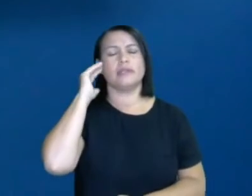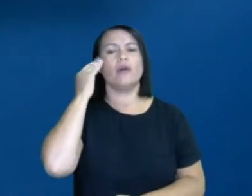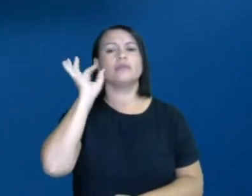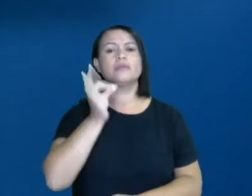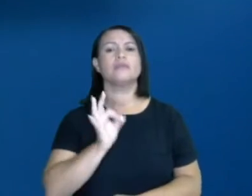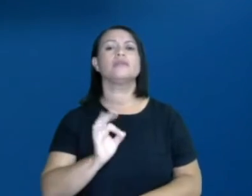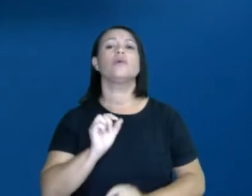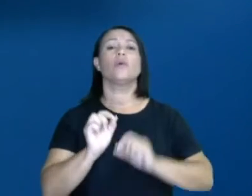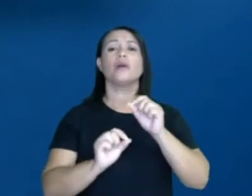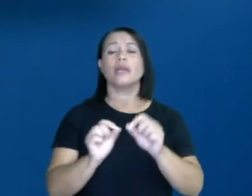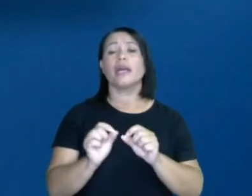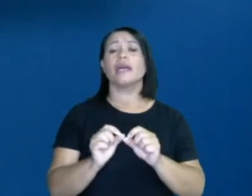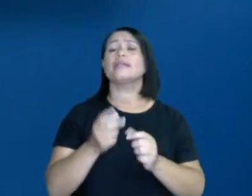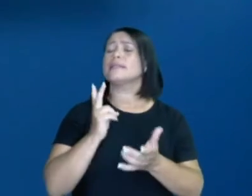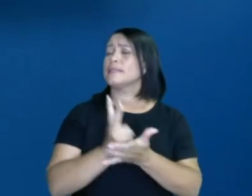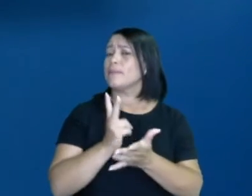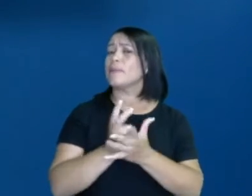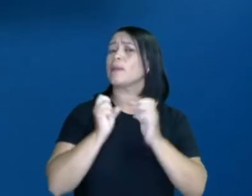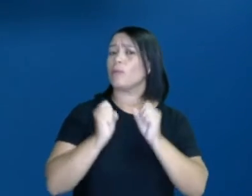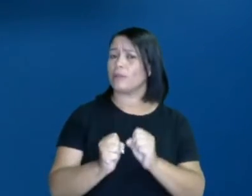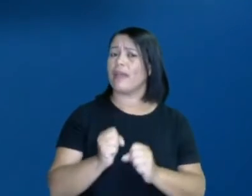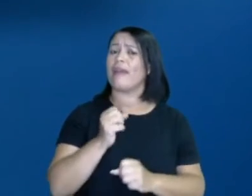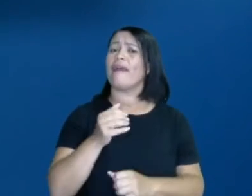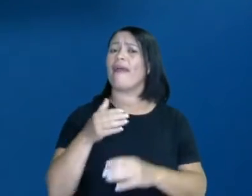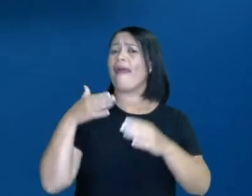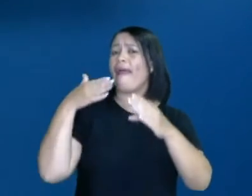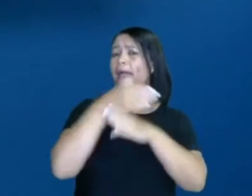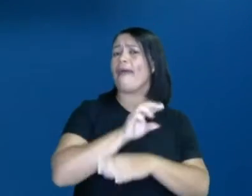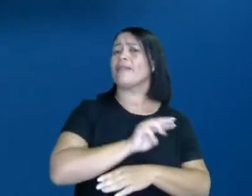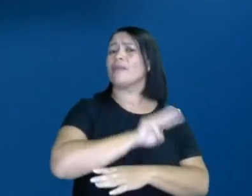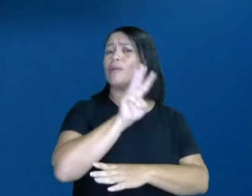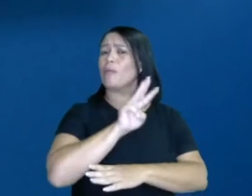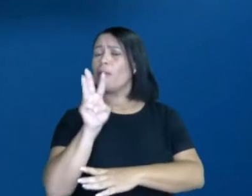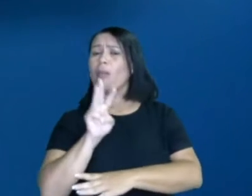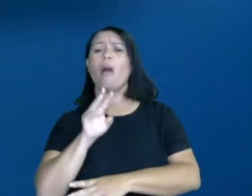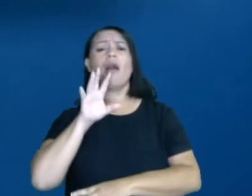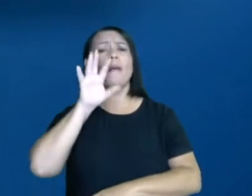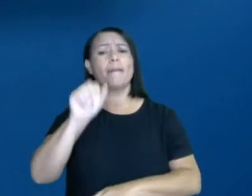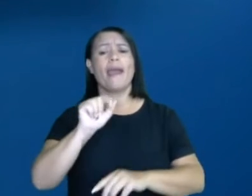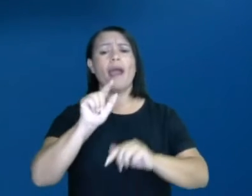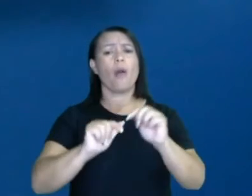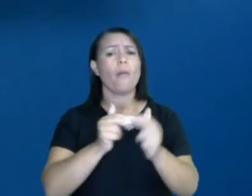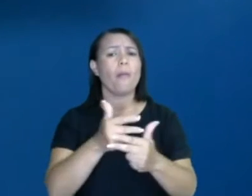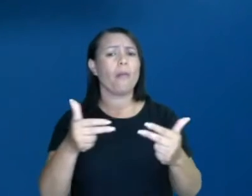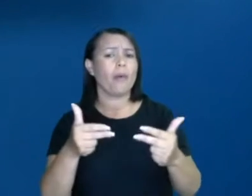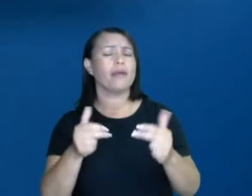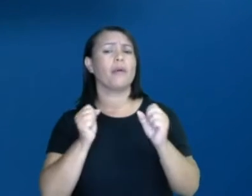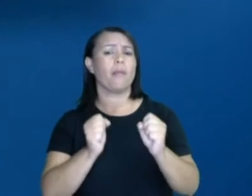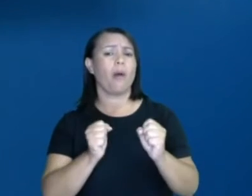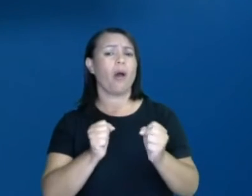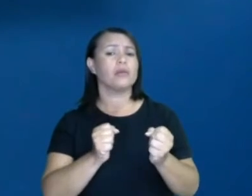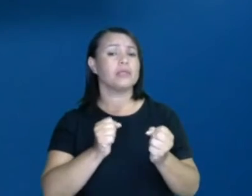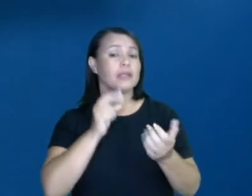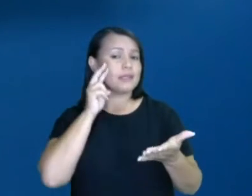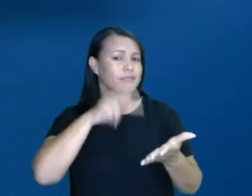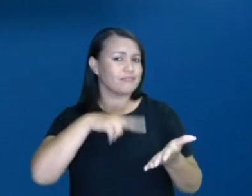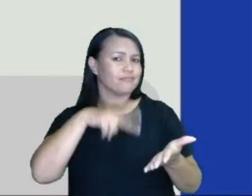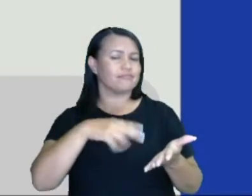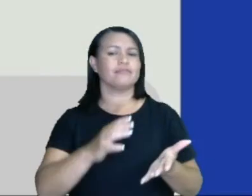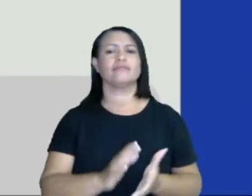certo? Então, assim que puder, vai lá no blog, pega o material para que você tenha acesso e esteja sempre